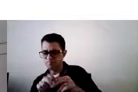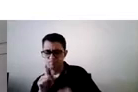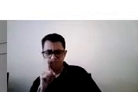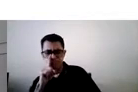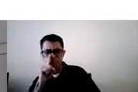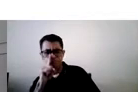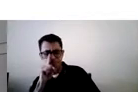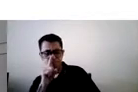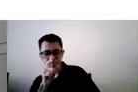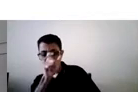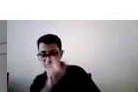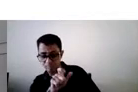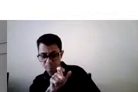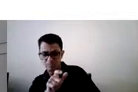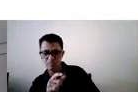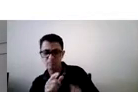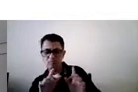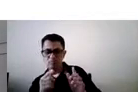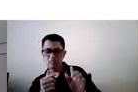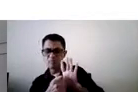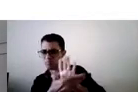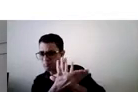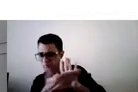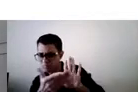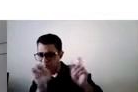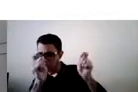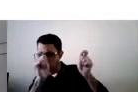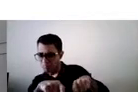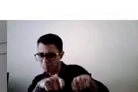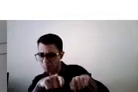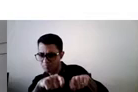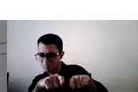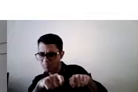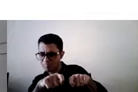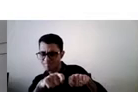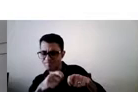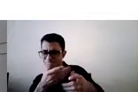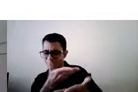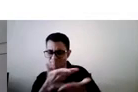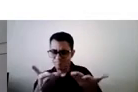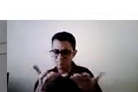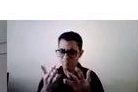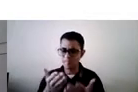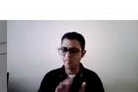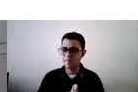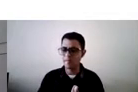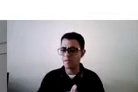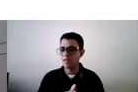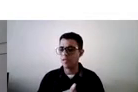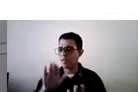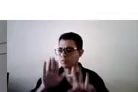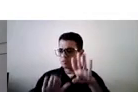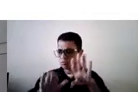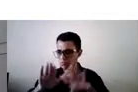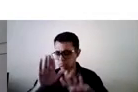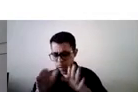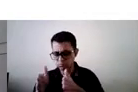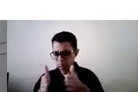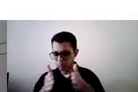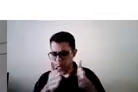perigo aquele que não demonstra constante estado de atenção, em vez de estado